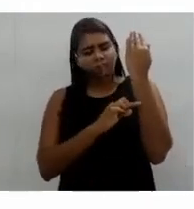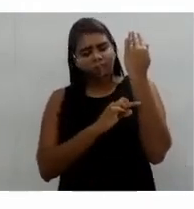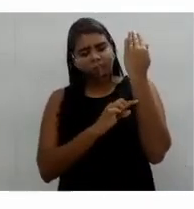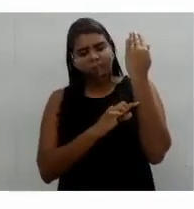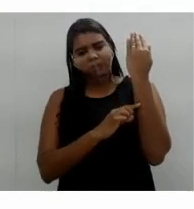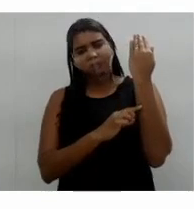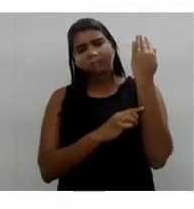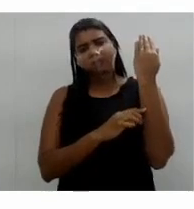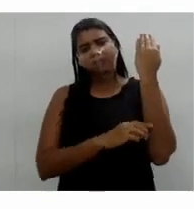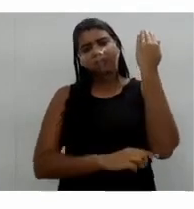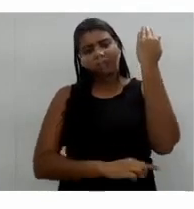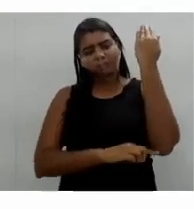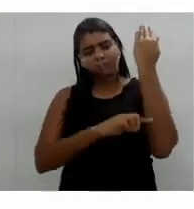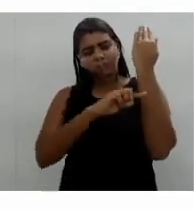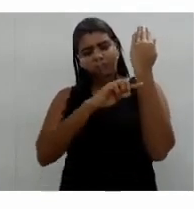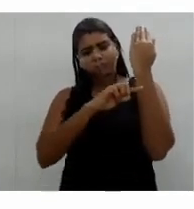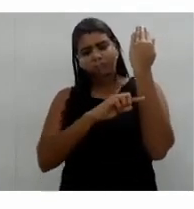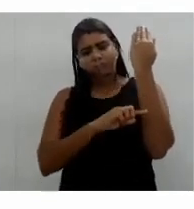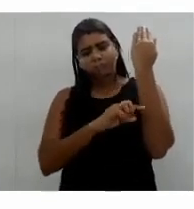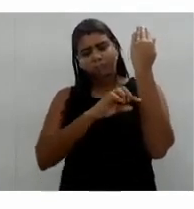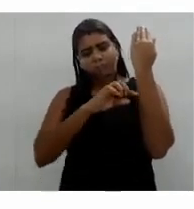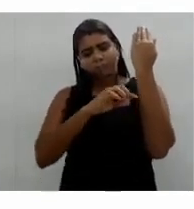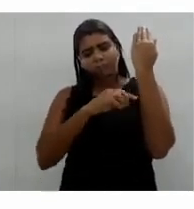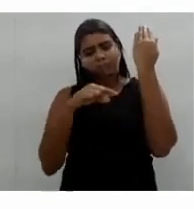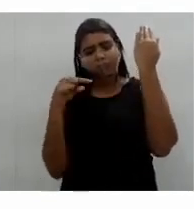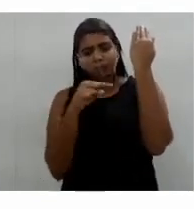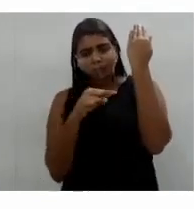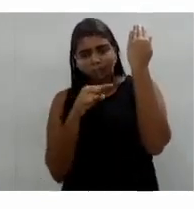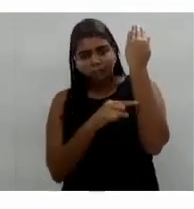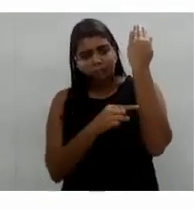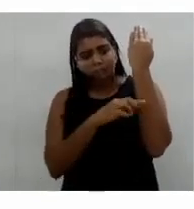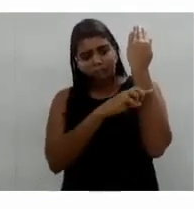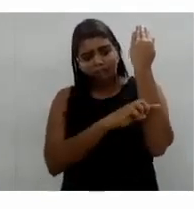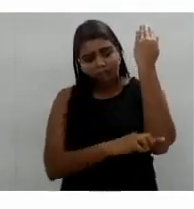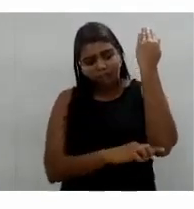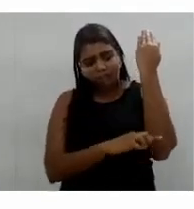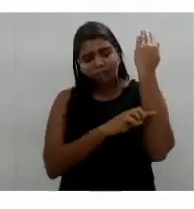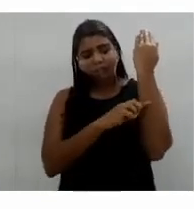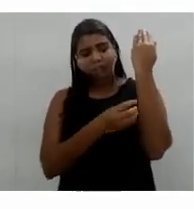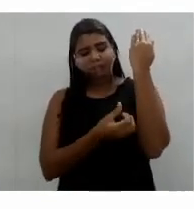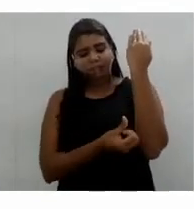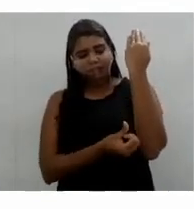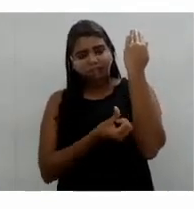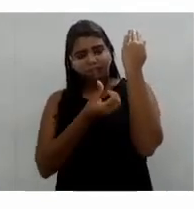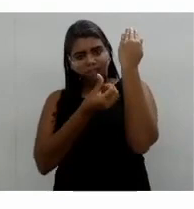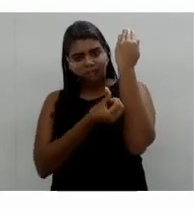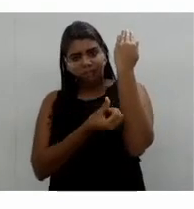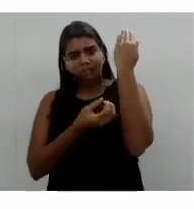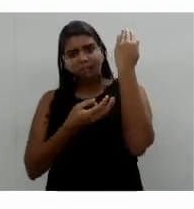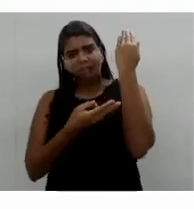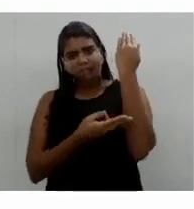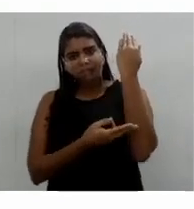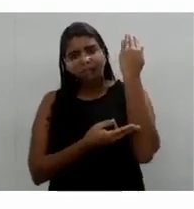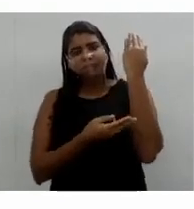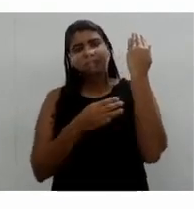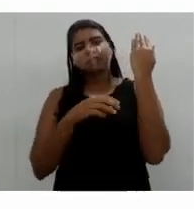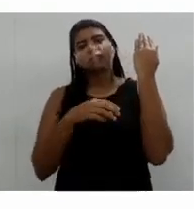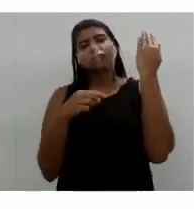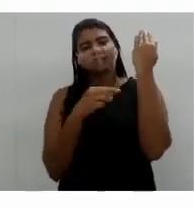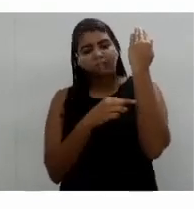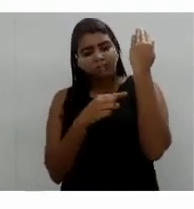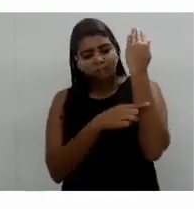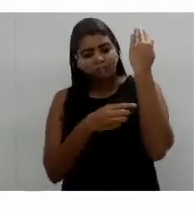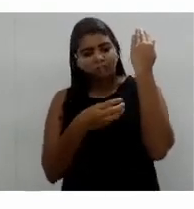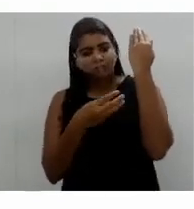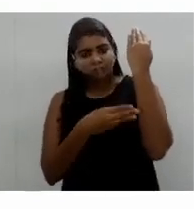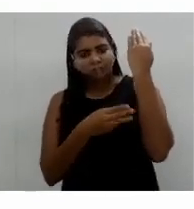uma temperatura média de menos 63, podendo oscilar aí na máxima de menos 3 graus Celsius